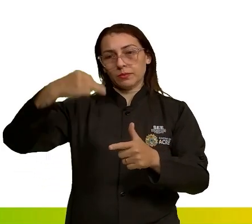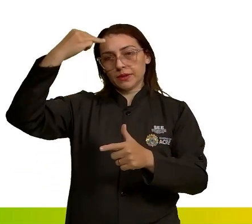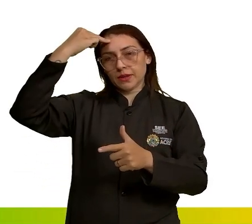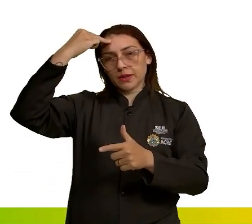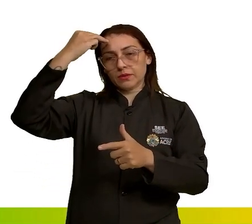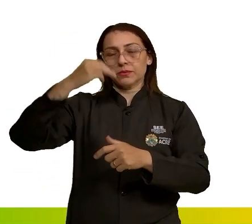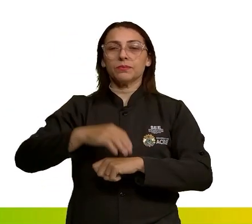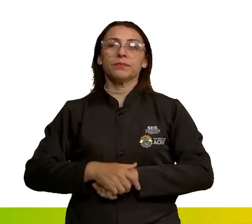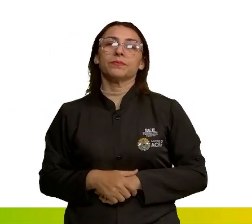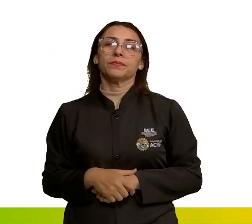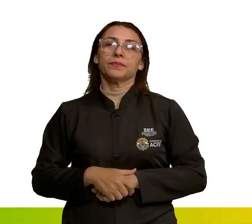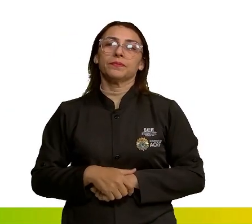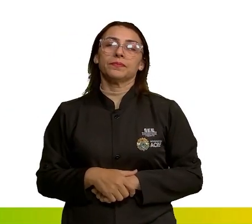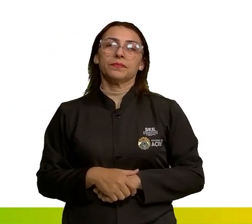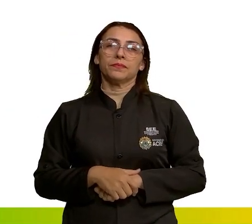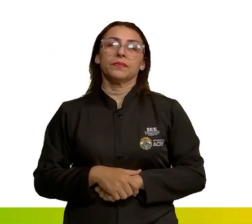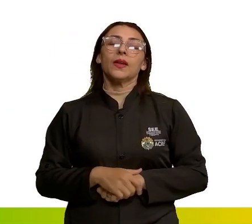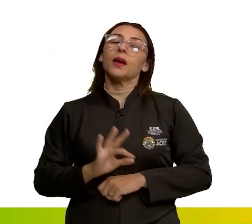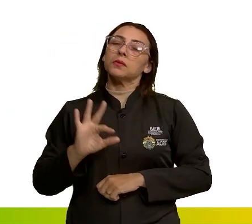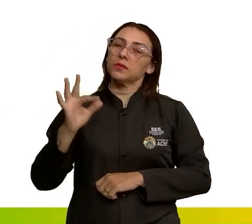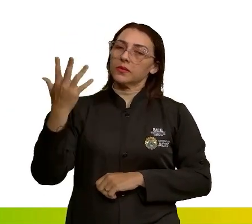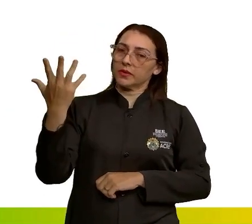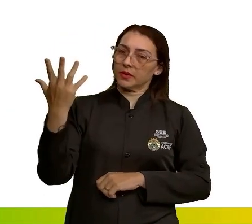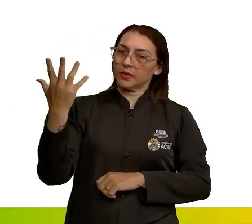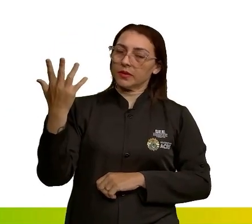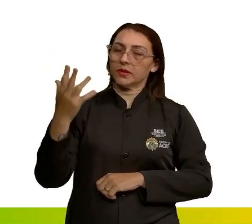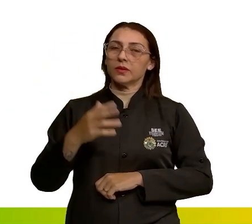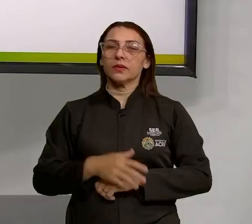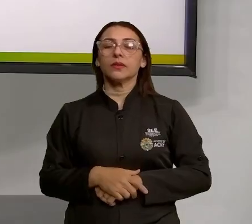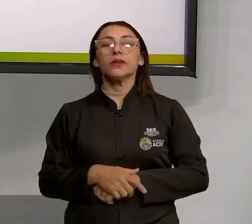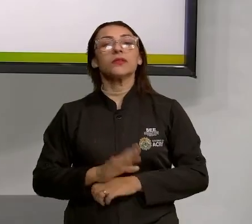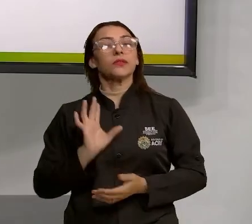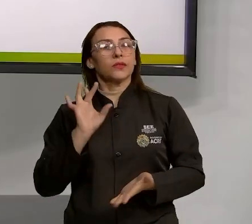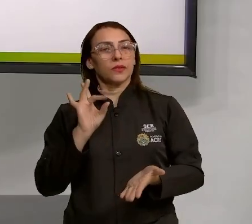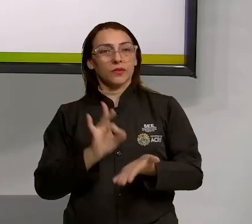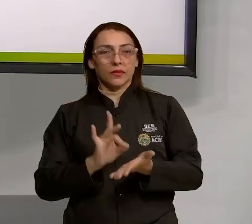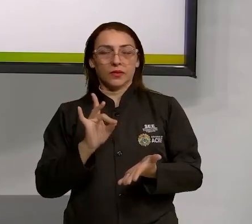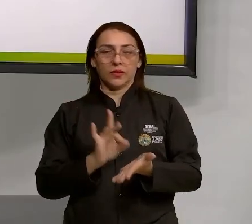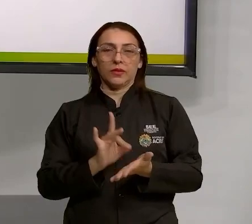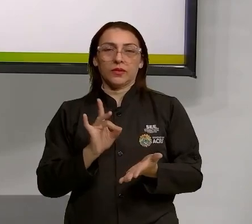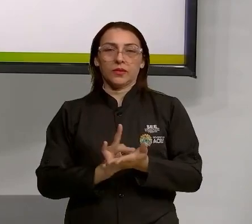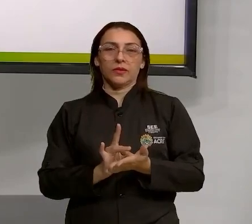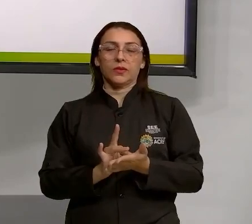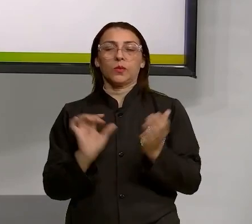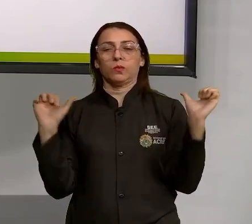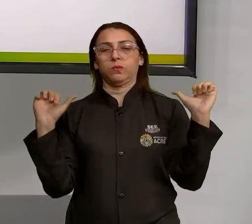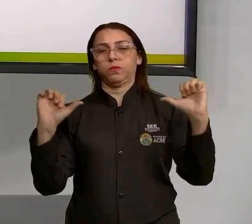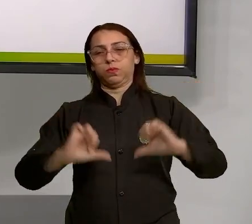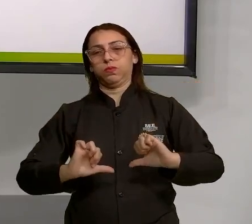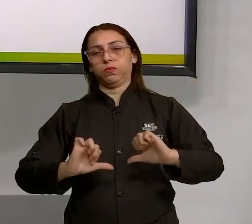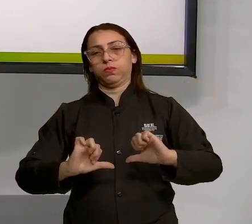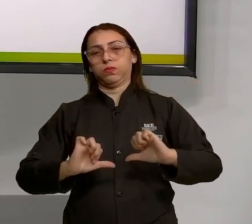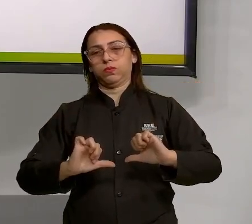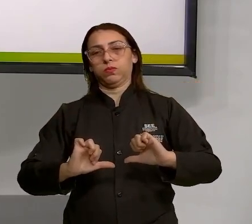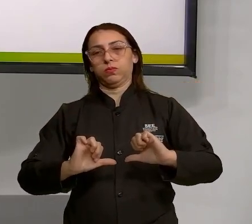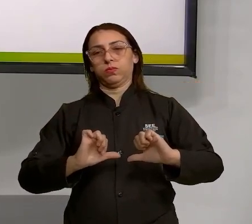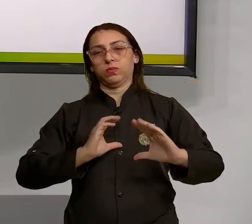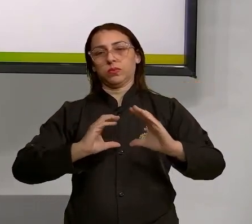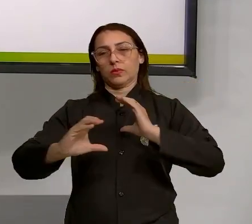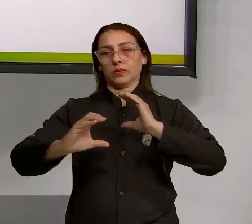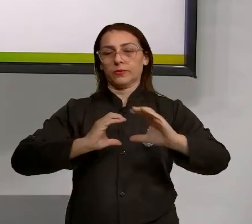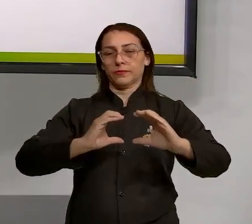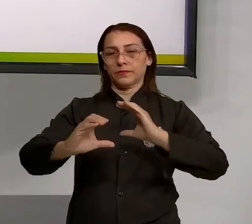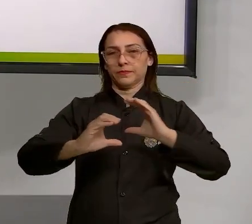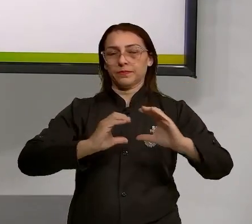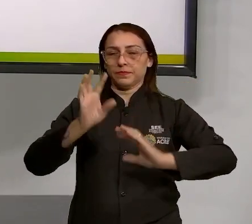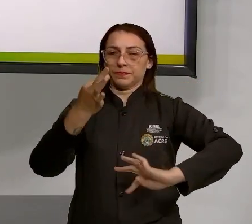saúde mental. Então, isso acontece e é realmente um aspecto negativo da comunicação